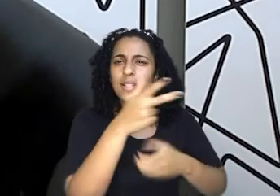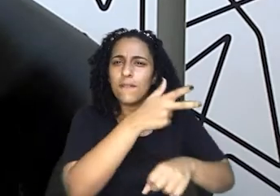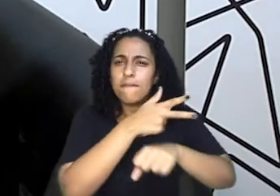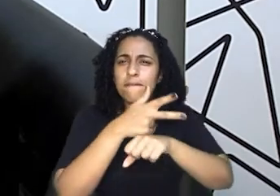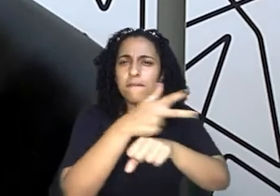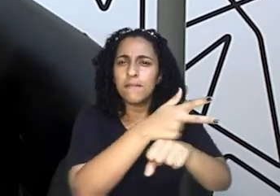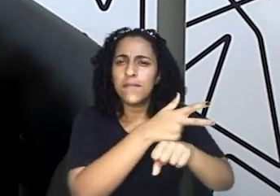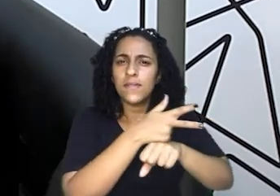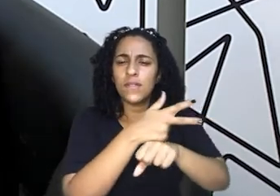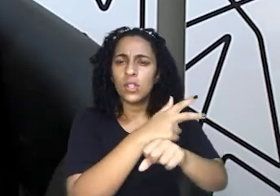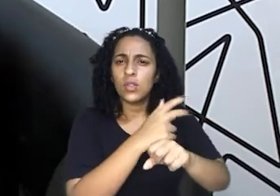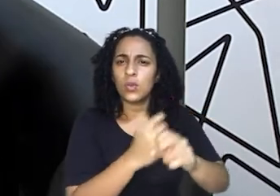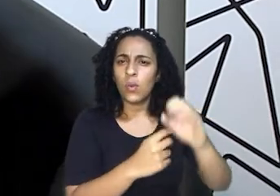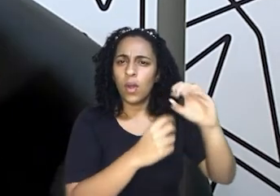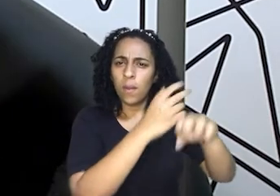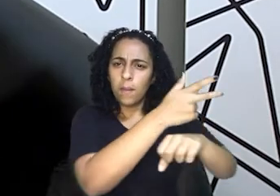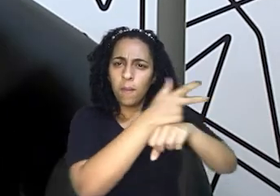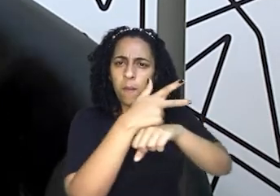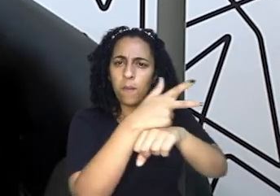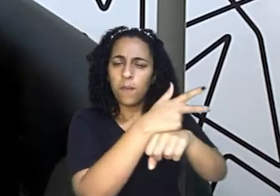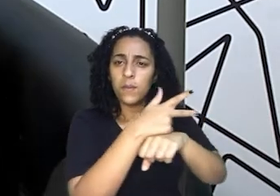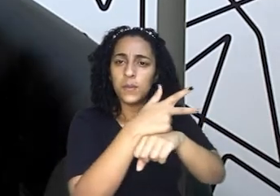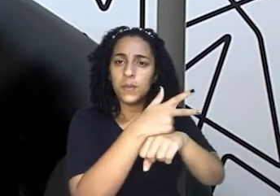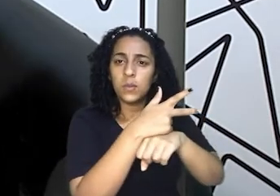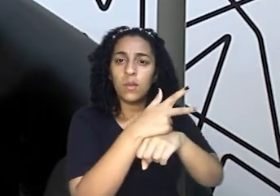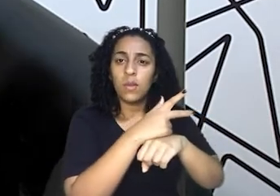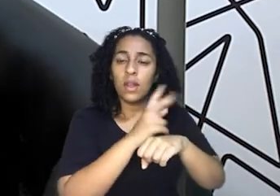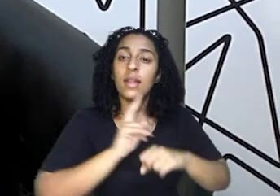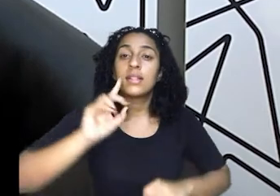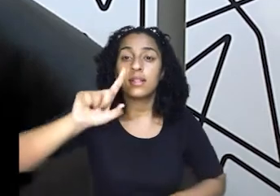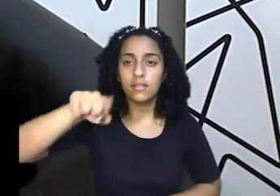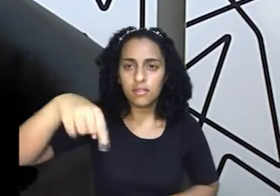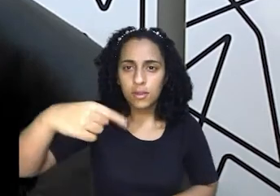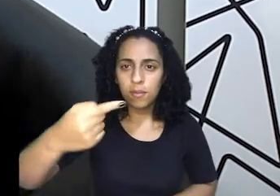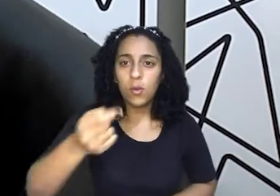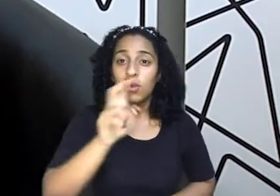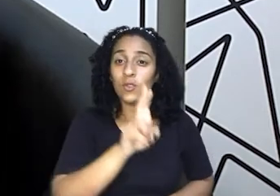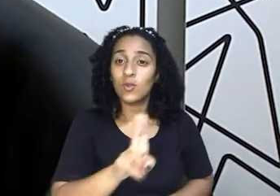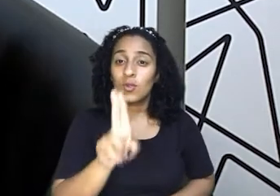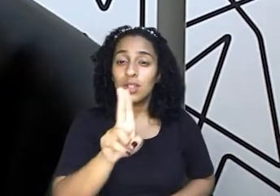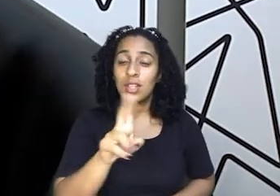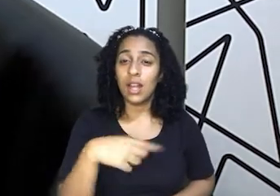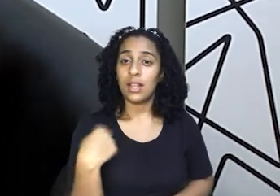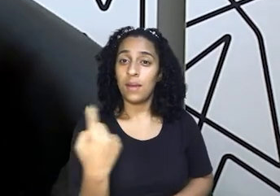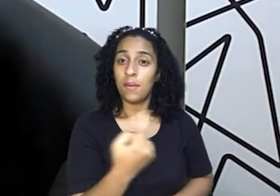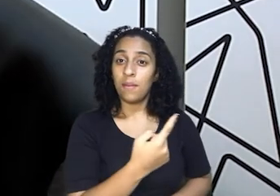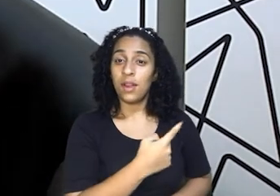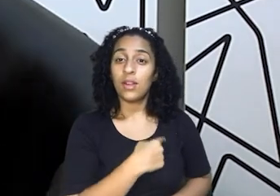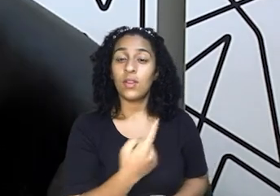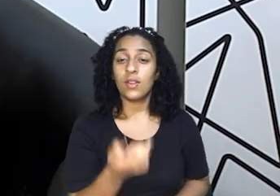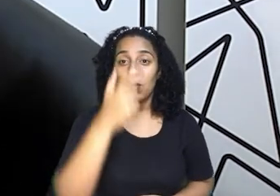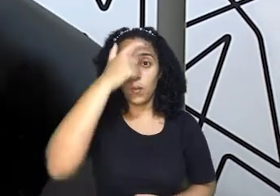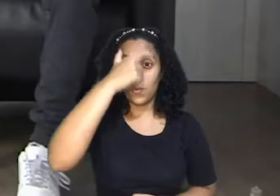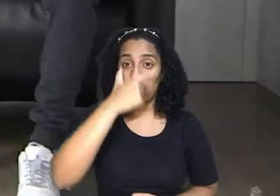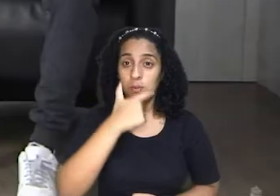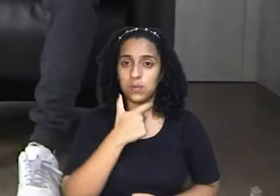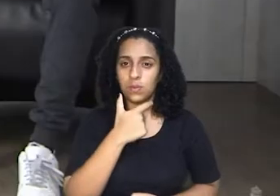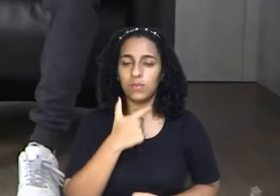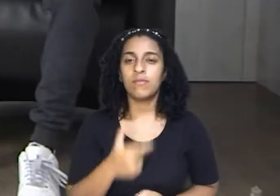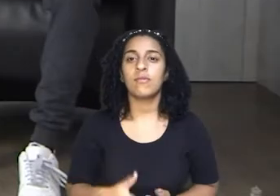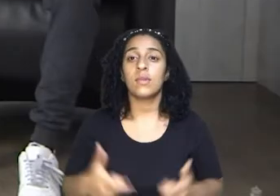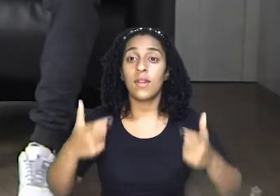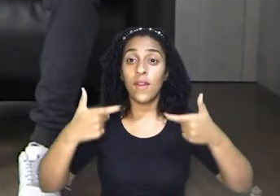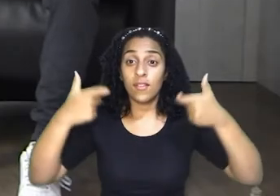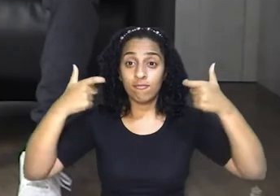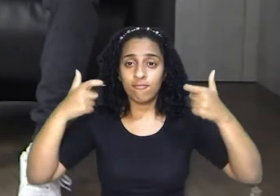é de vigilância que essas filmagens depois são utilizadas para nos identificar em algum assalto e